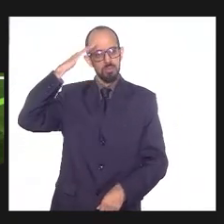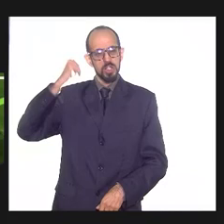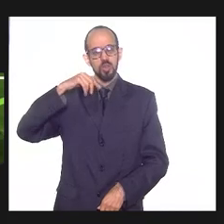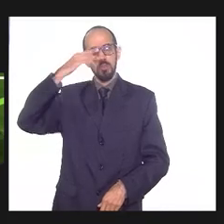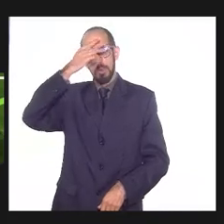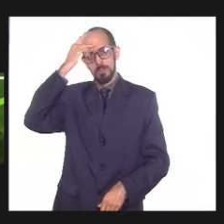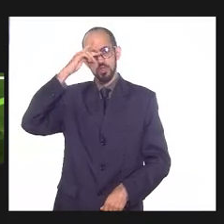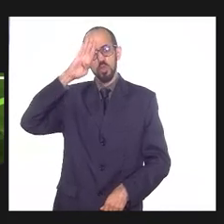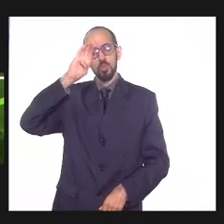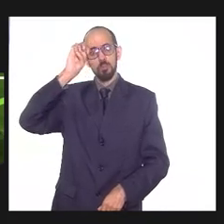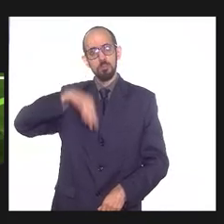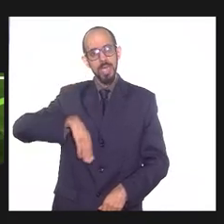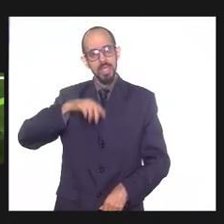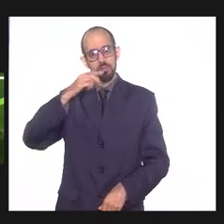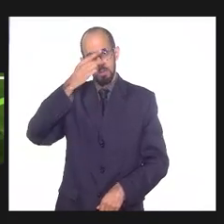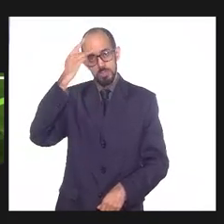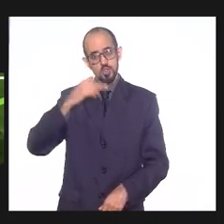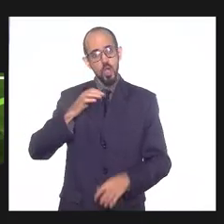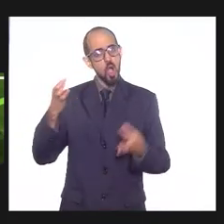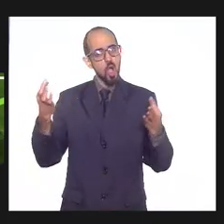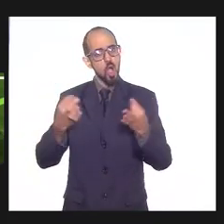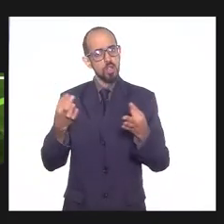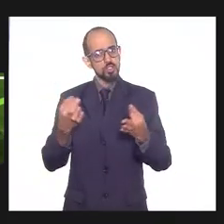do bem uma pessoa ótima